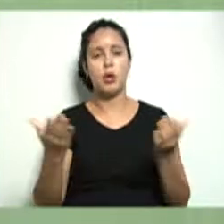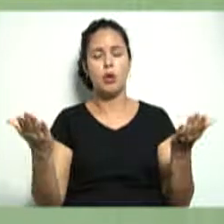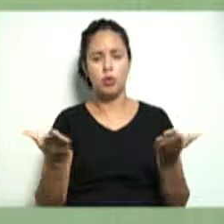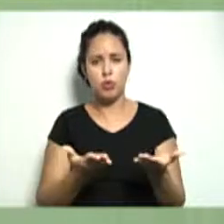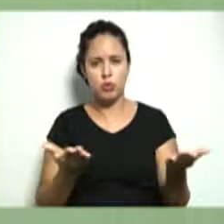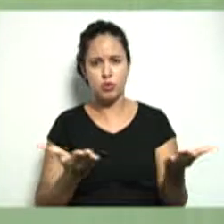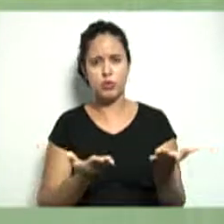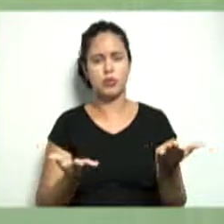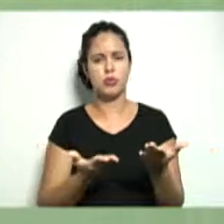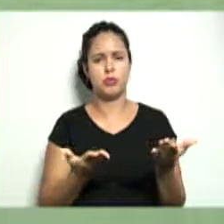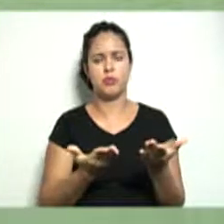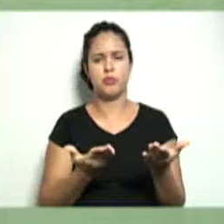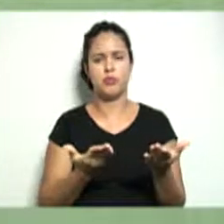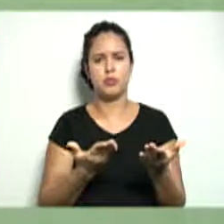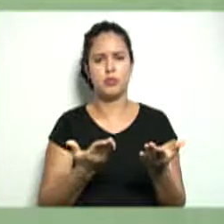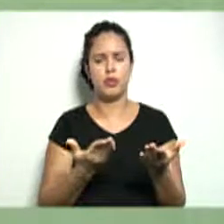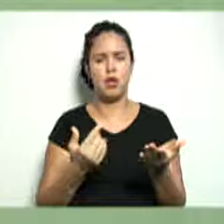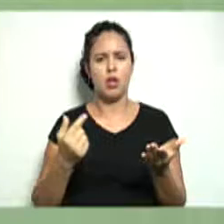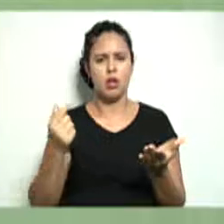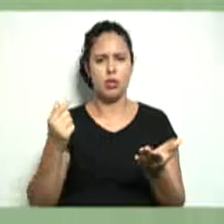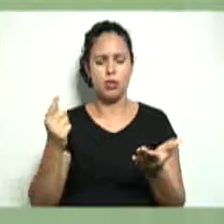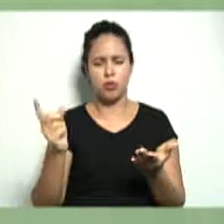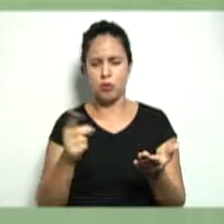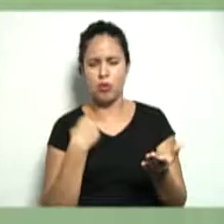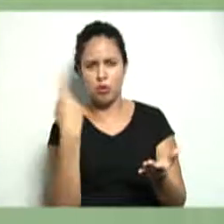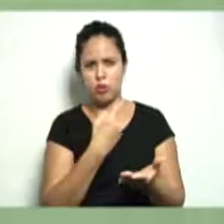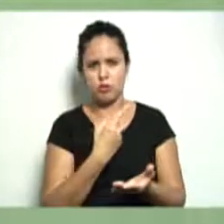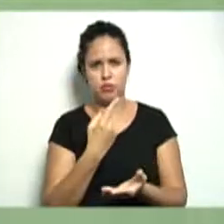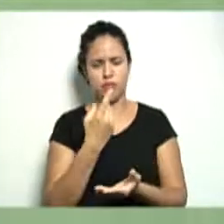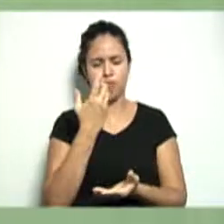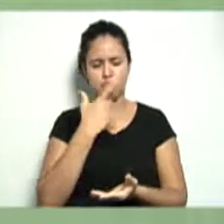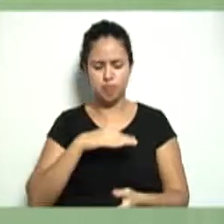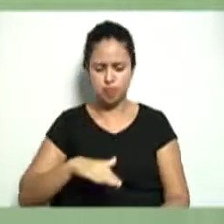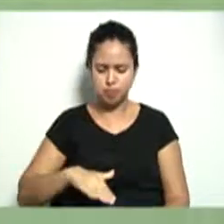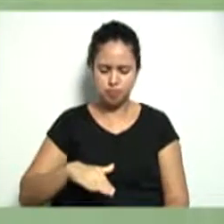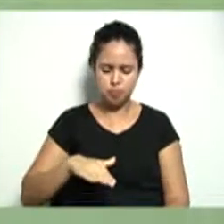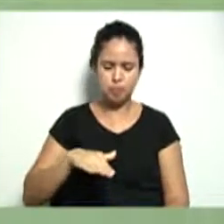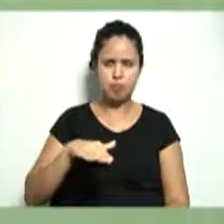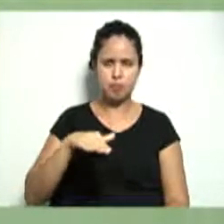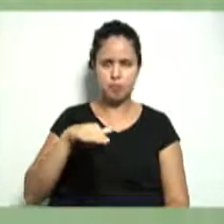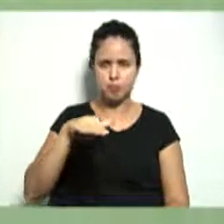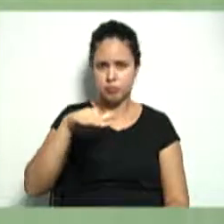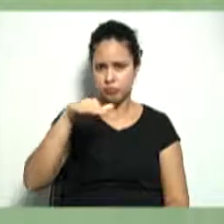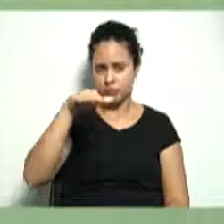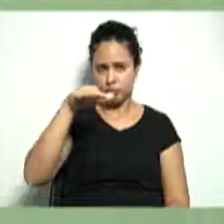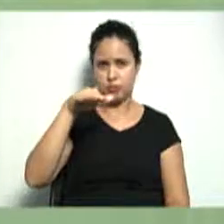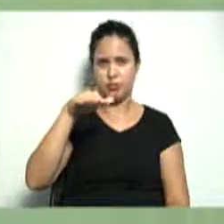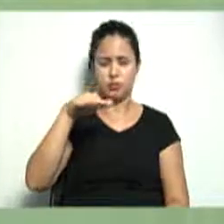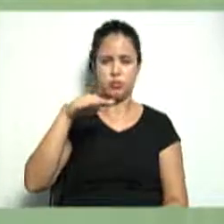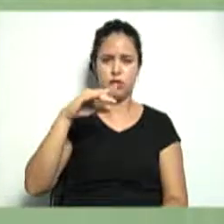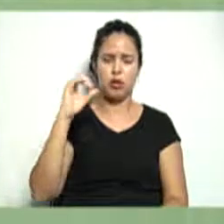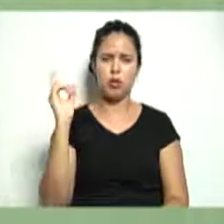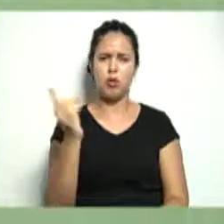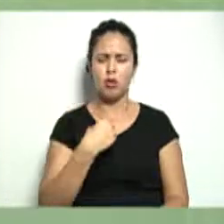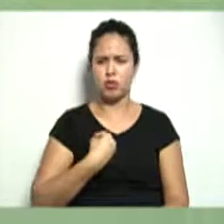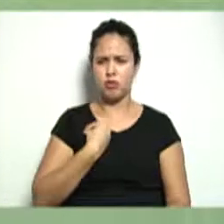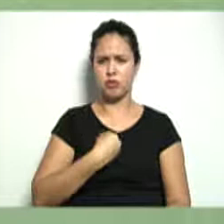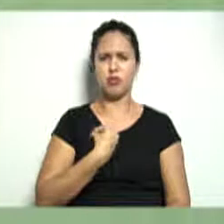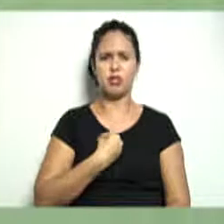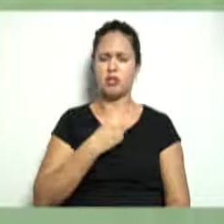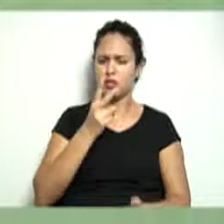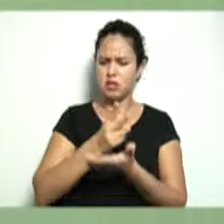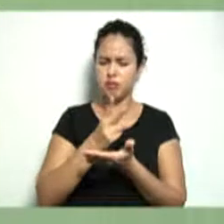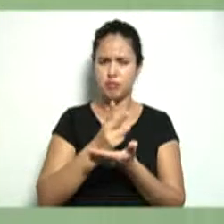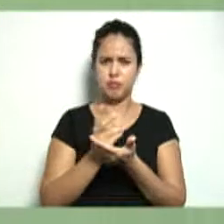Atualmente, assim que saímos da infância, toda a nossa vida é conduzida em torno da escola e do ambiente